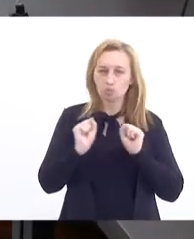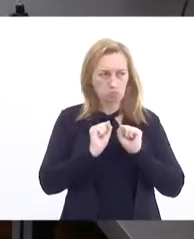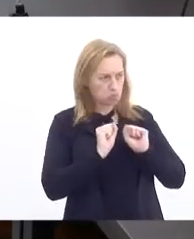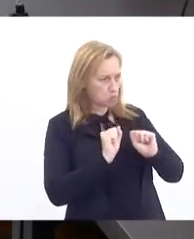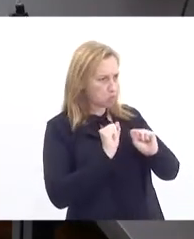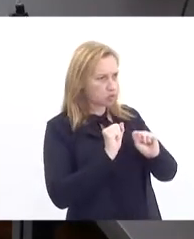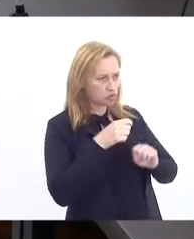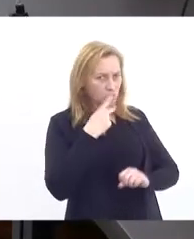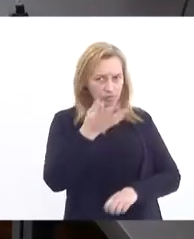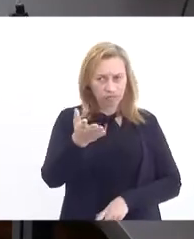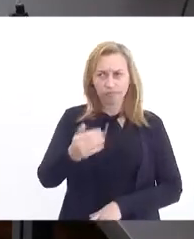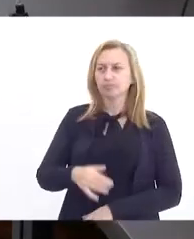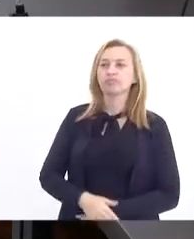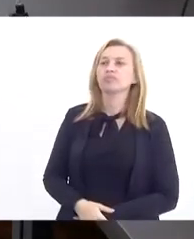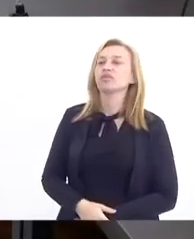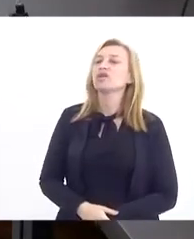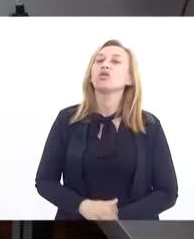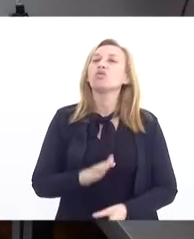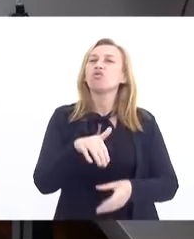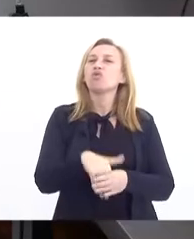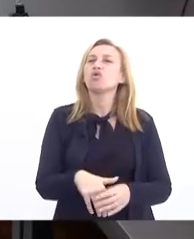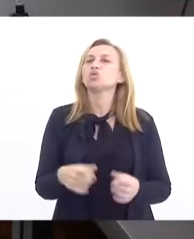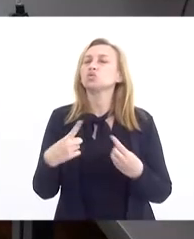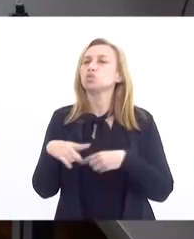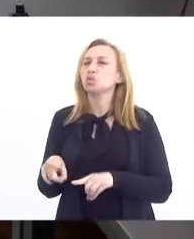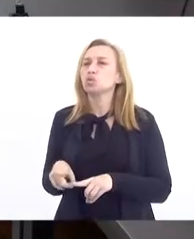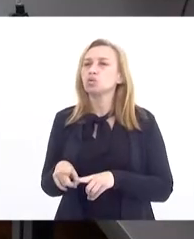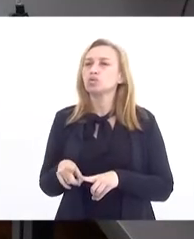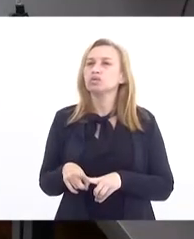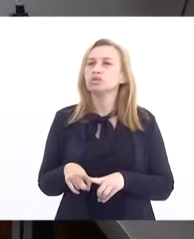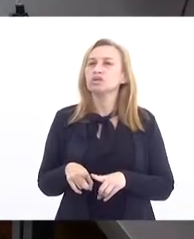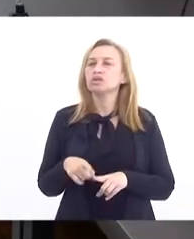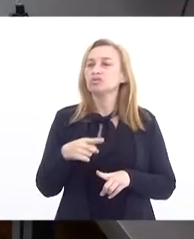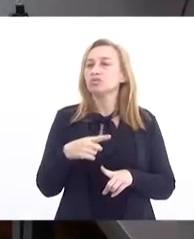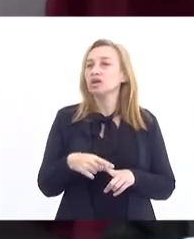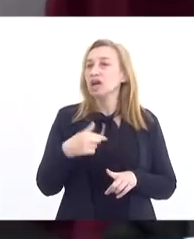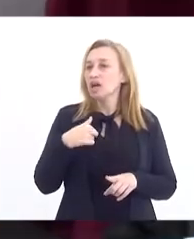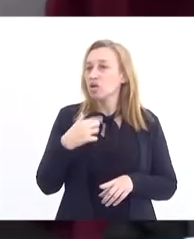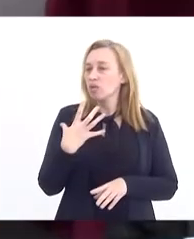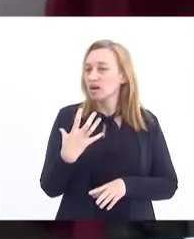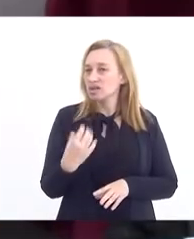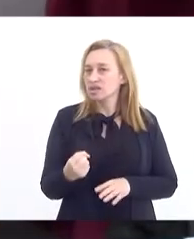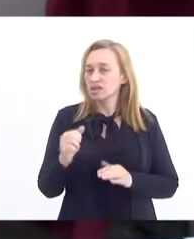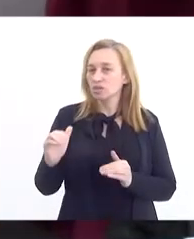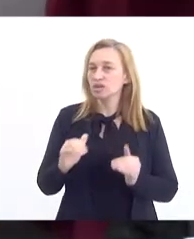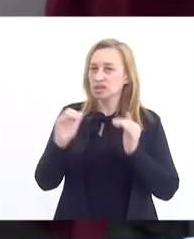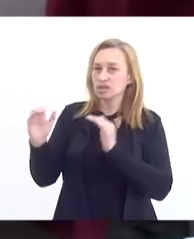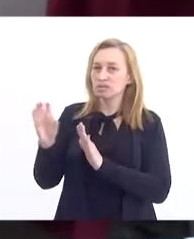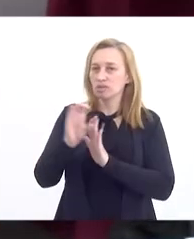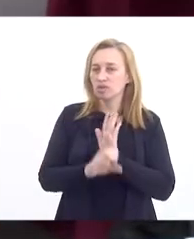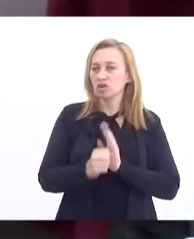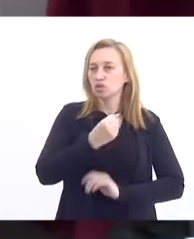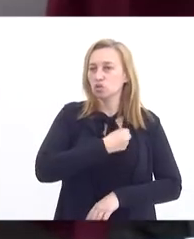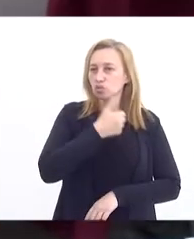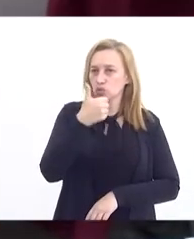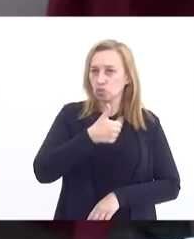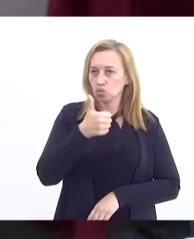A sugestão de voto divergente é que eu seria favorável com subemenda à emenda 1,